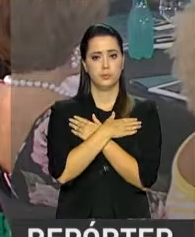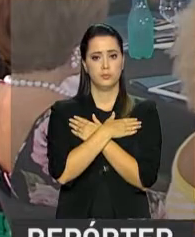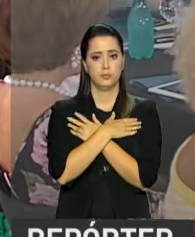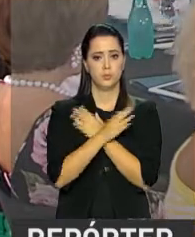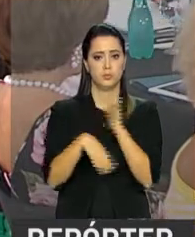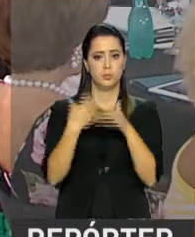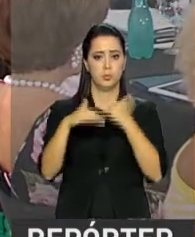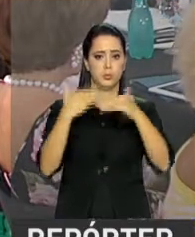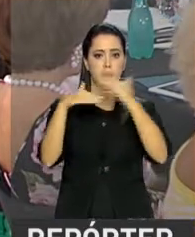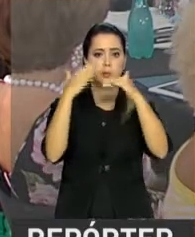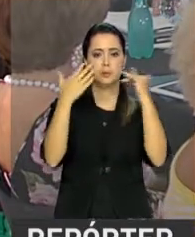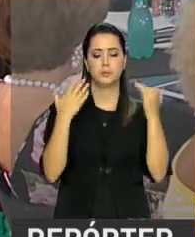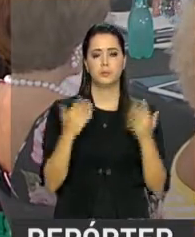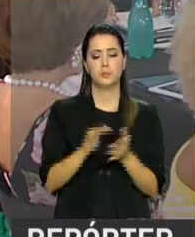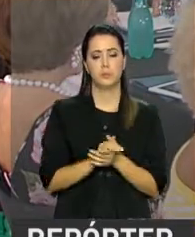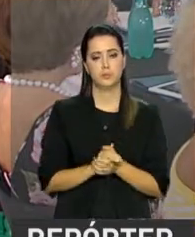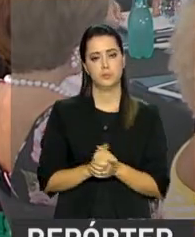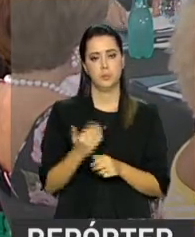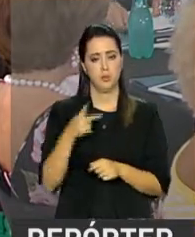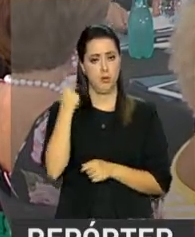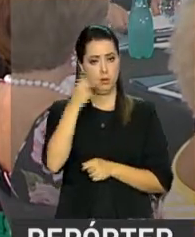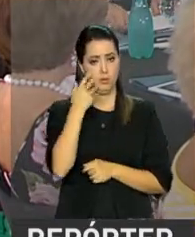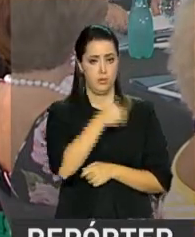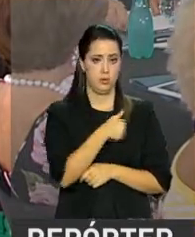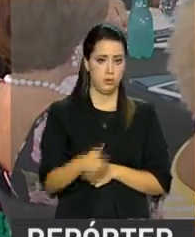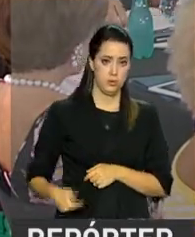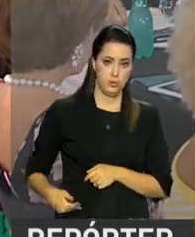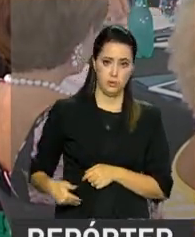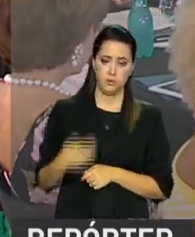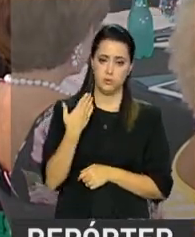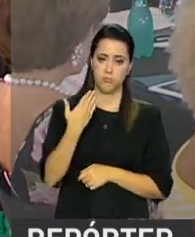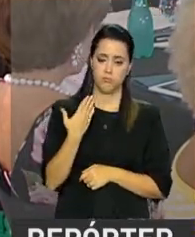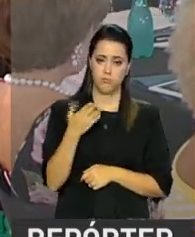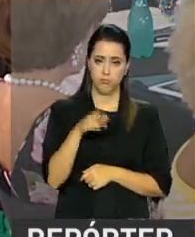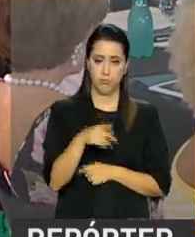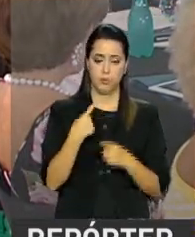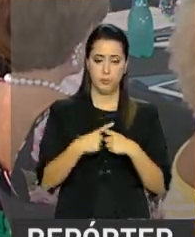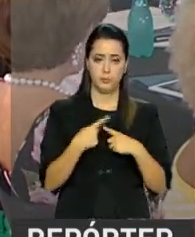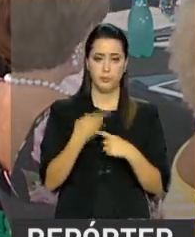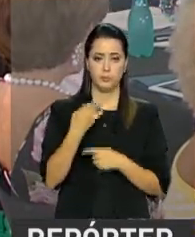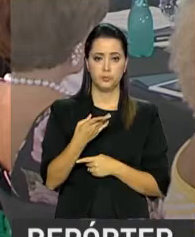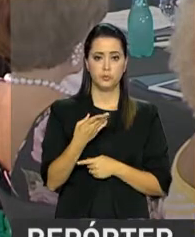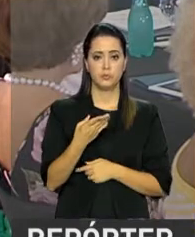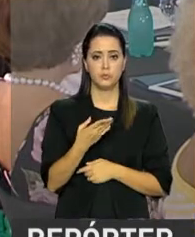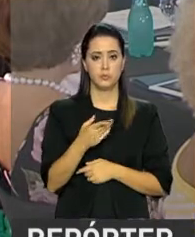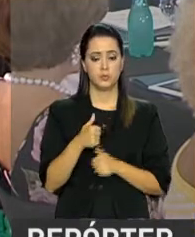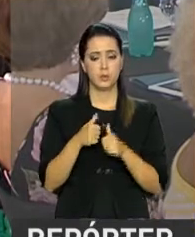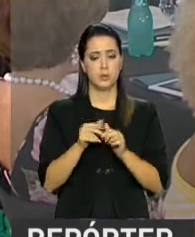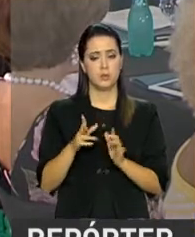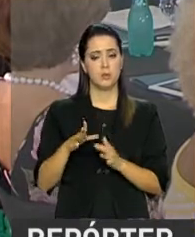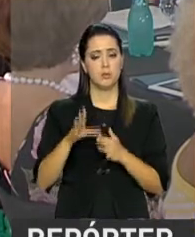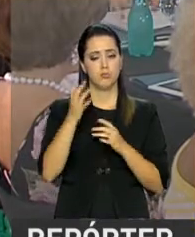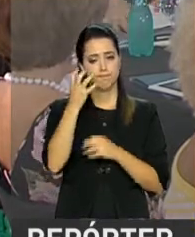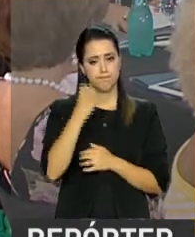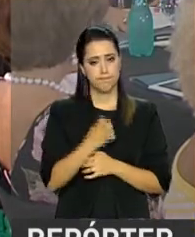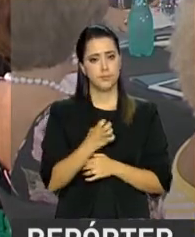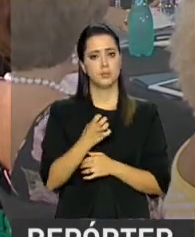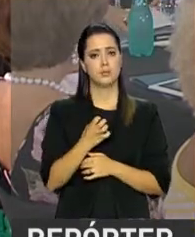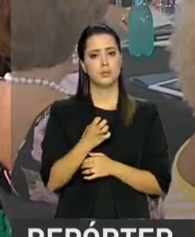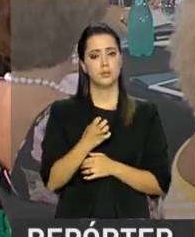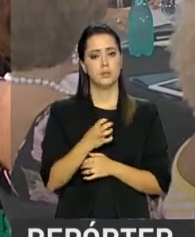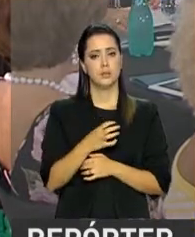gallopa vá e as políticas públicas em razão disso estavam seriamente